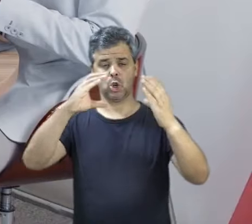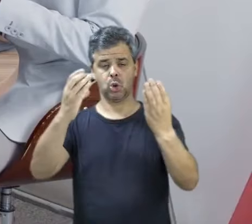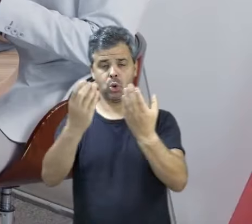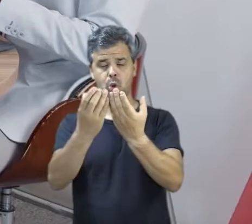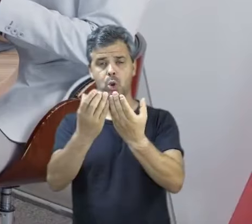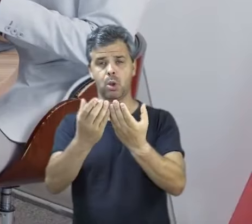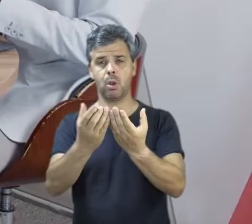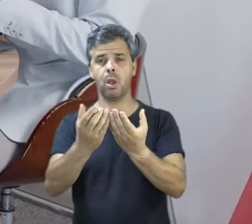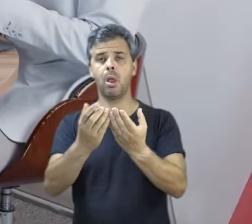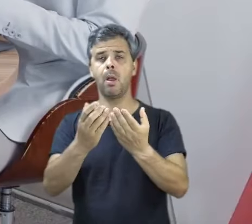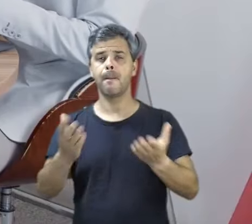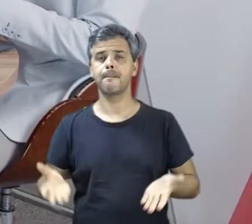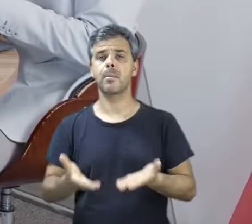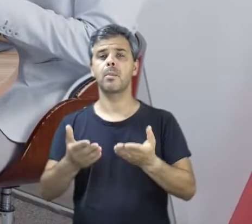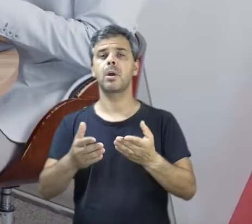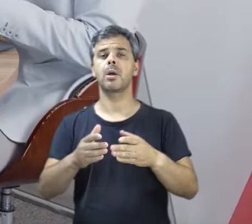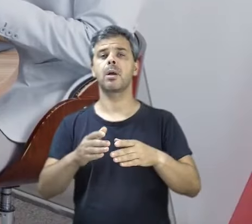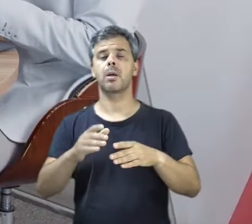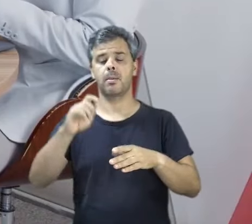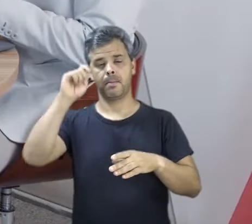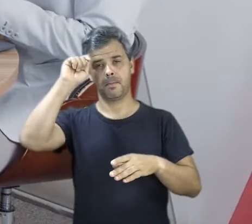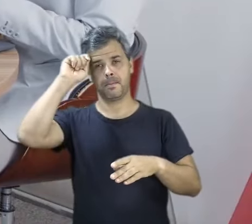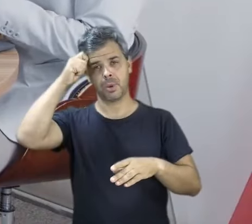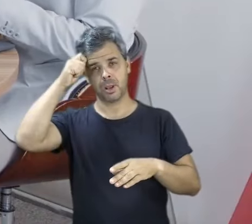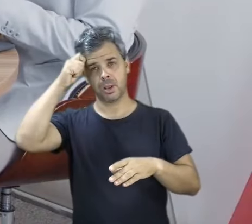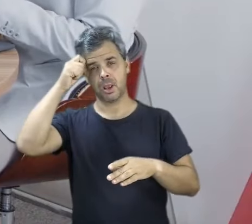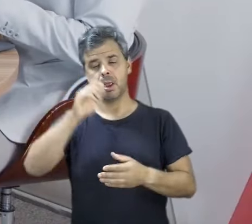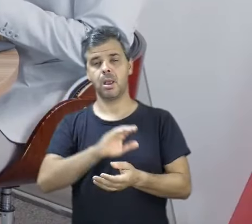da Igualdade Racial, né, que aconteceu esse mês.